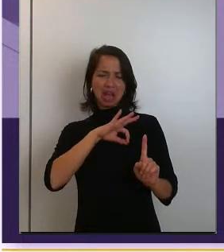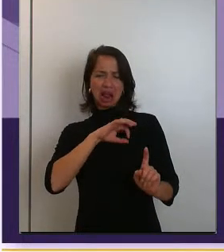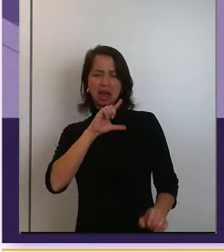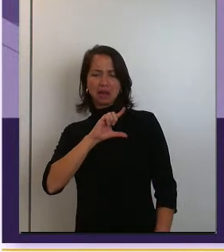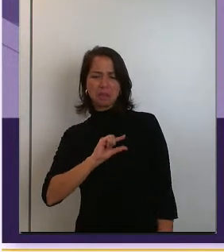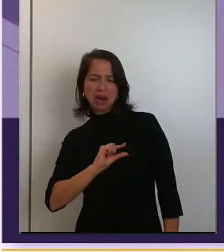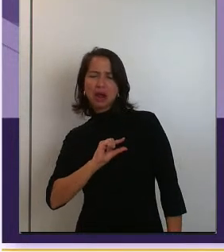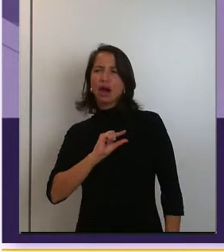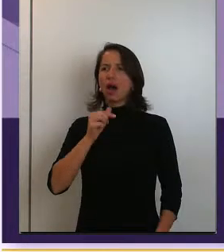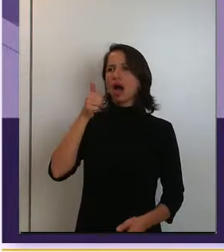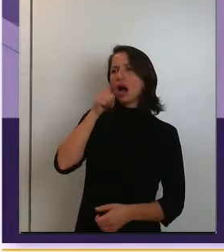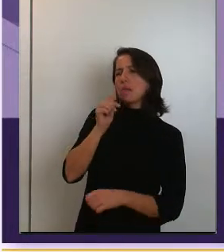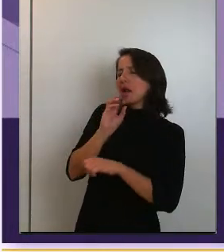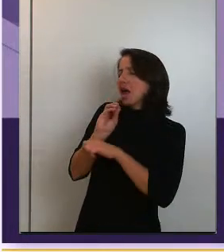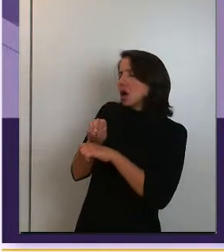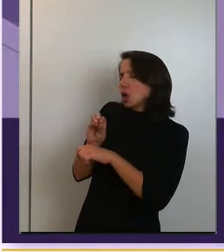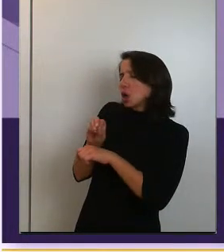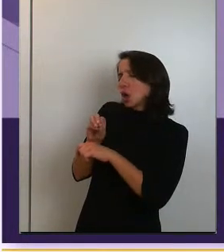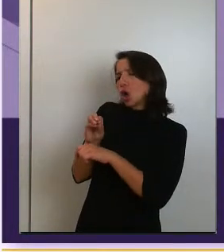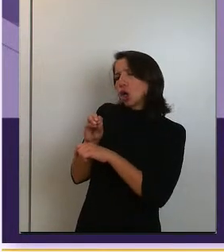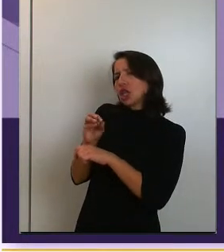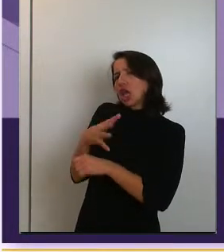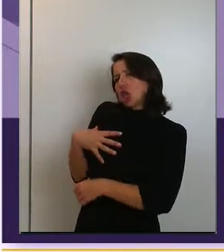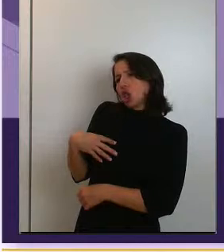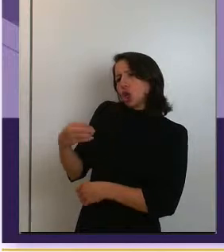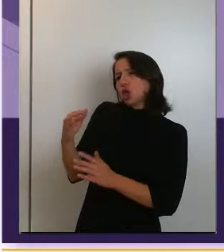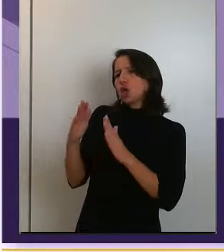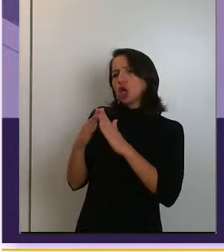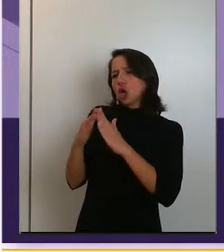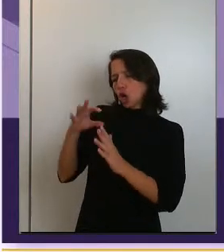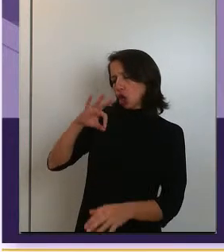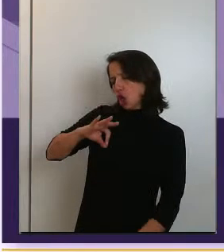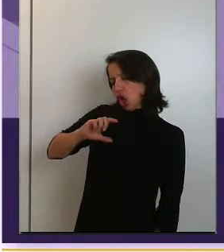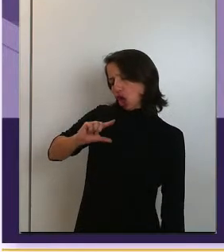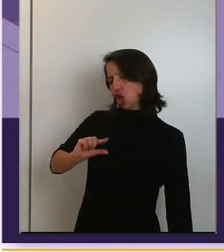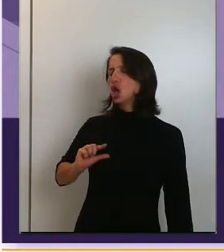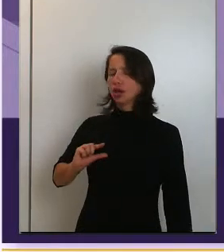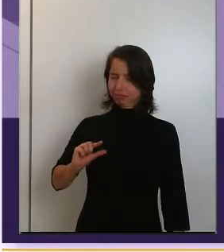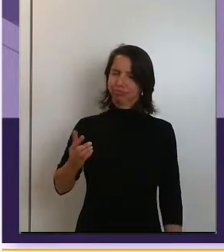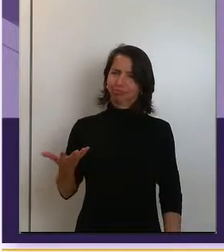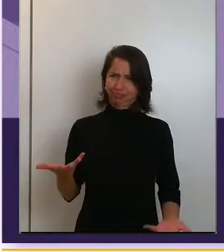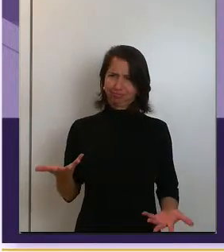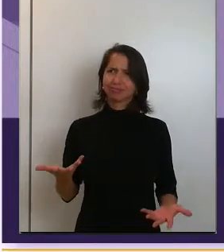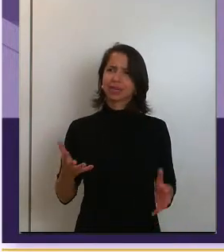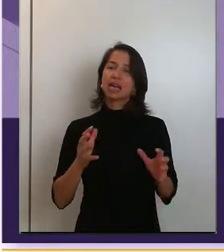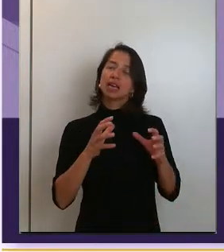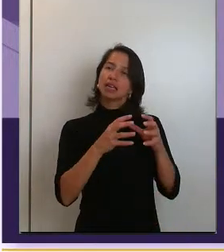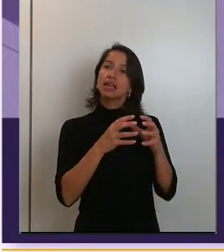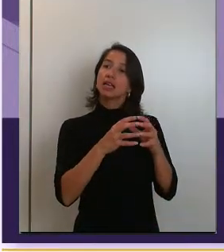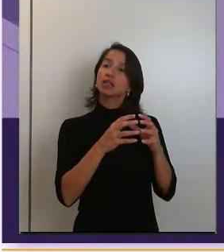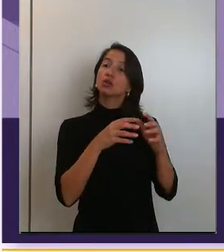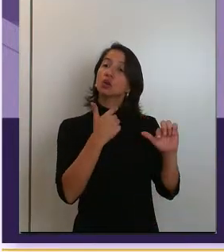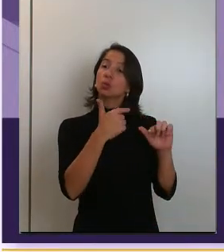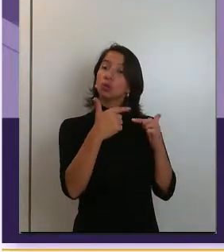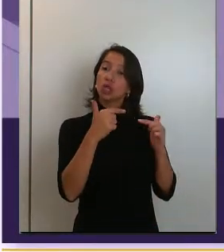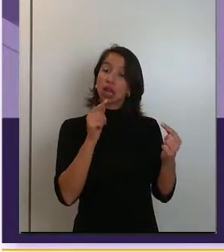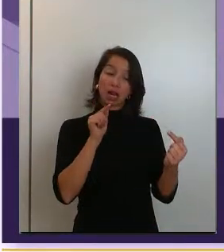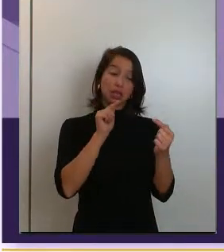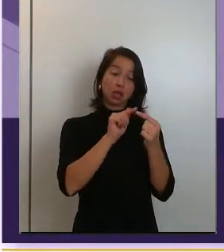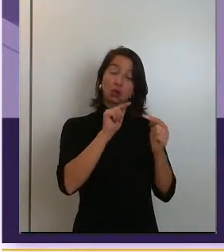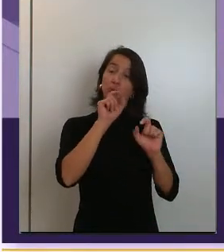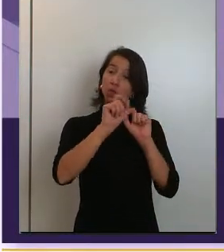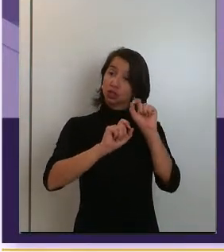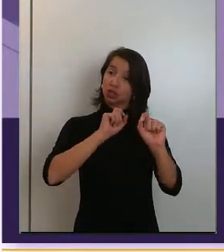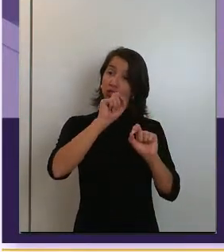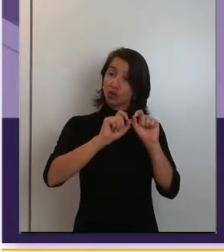dos filhos. E este grupo de trabalho, ele visa também trazer uma maior discussão da importância do pai,